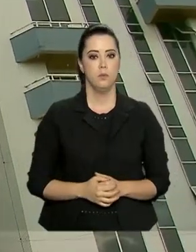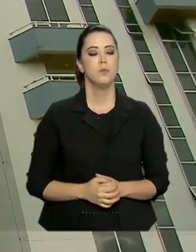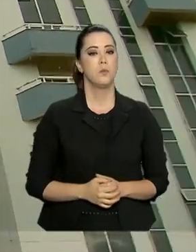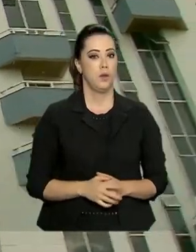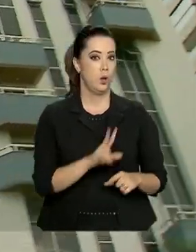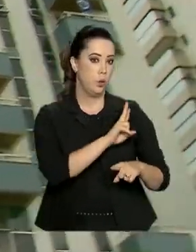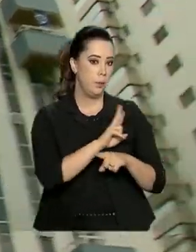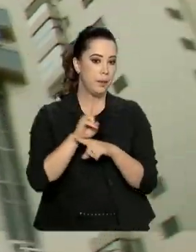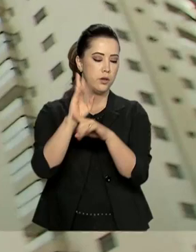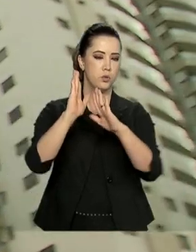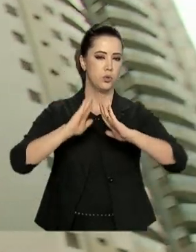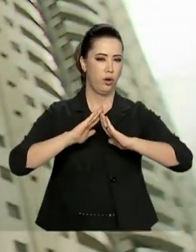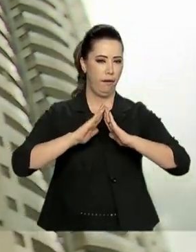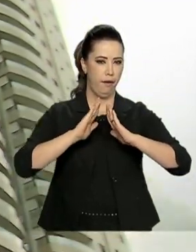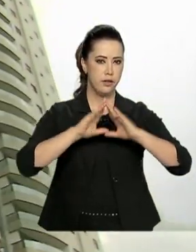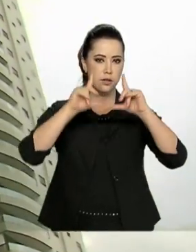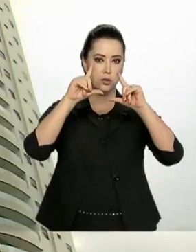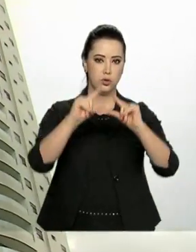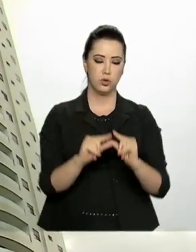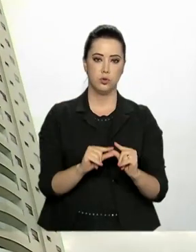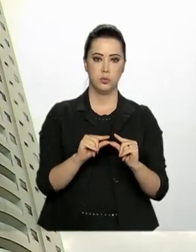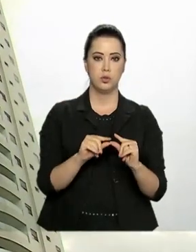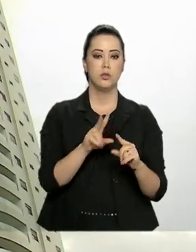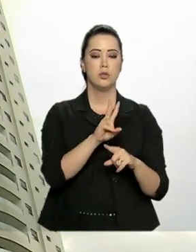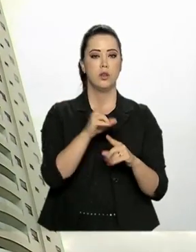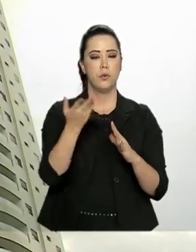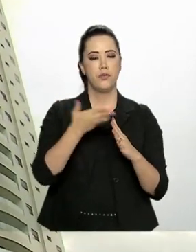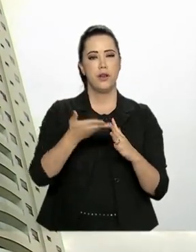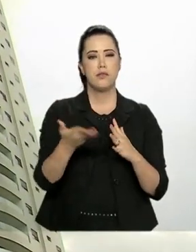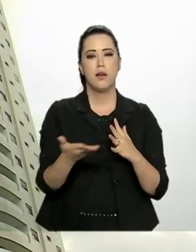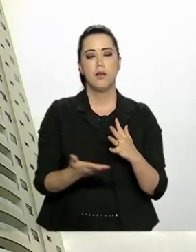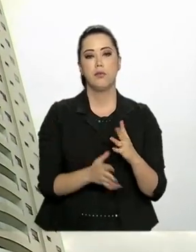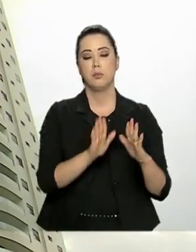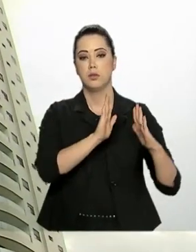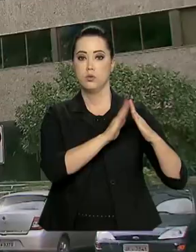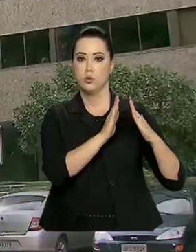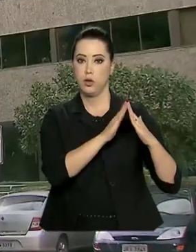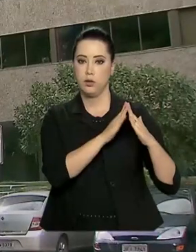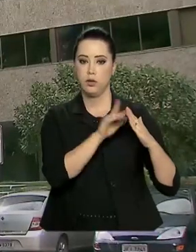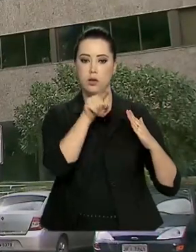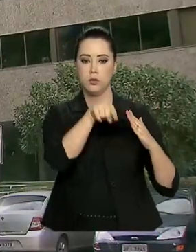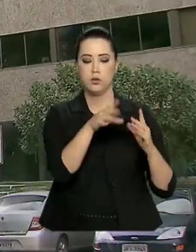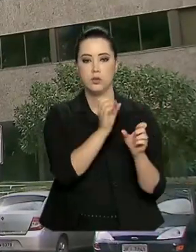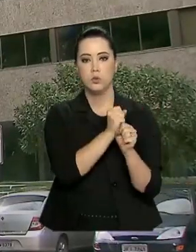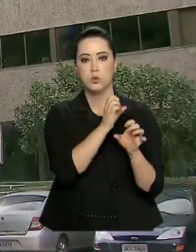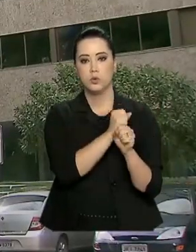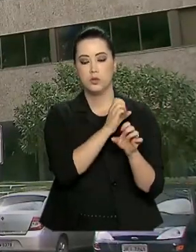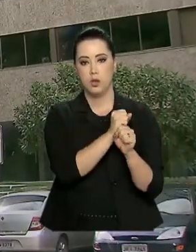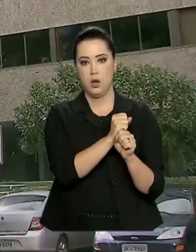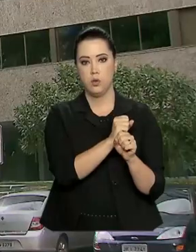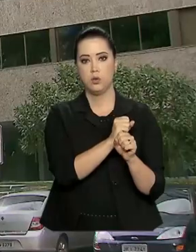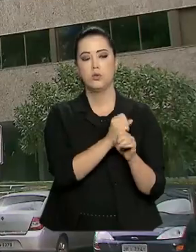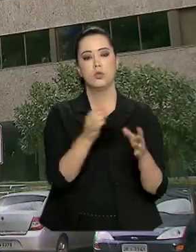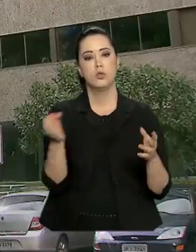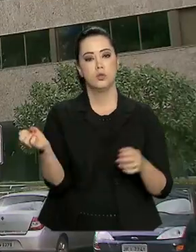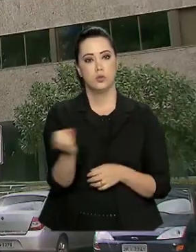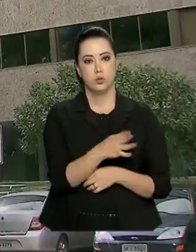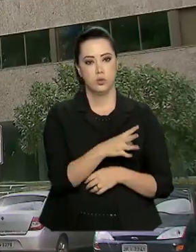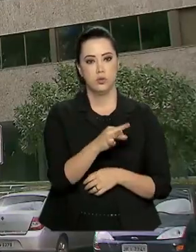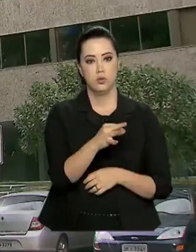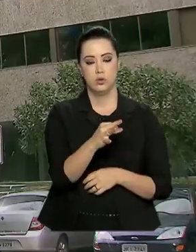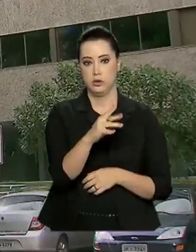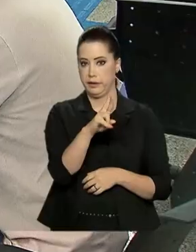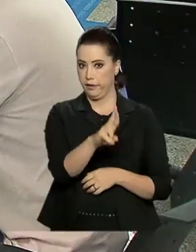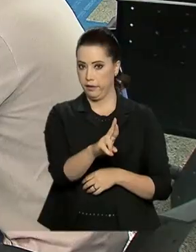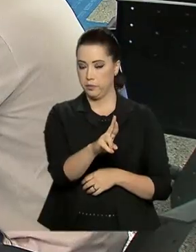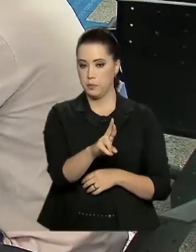crédito imobiliário a redução atinge financiamentos de imóveis residenciais com saldos devedores atualizados pela